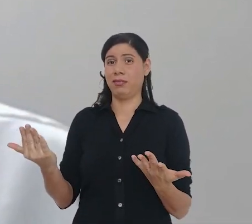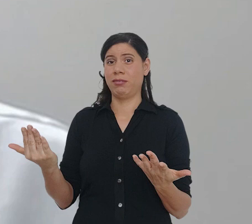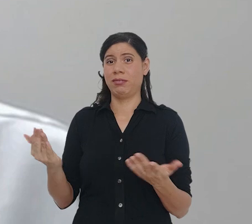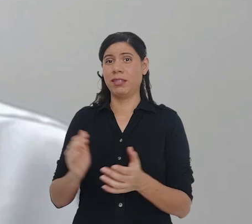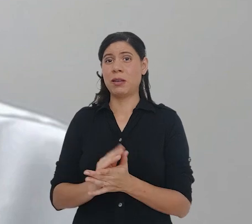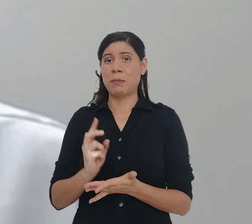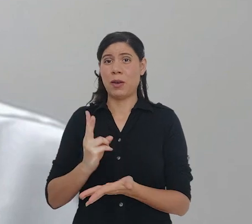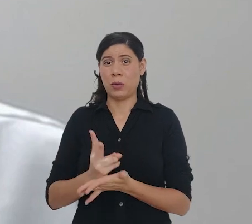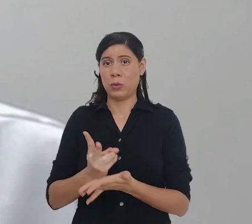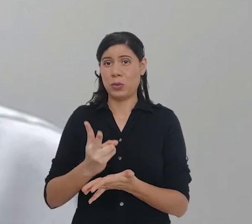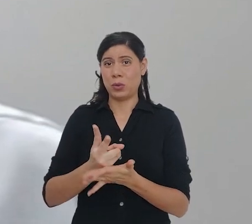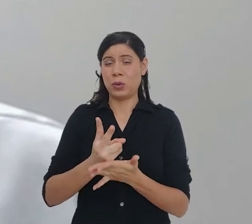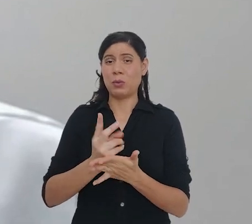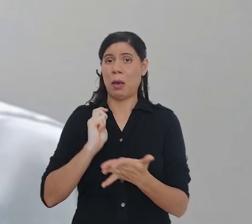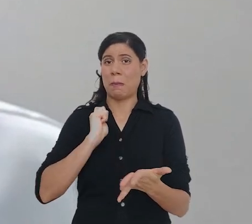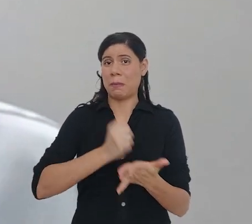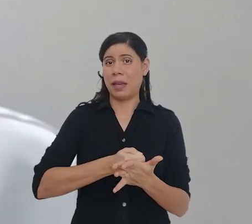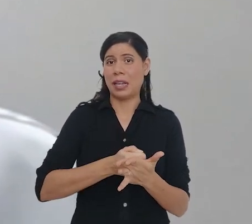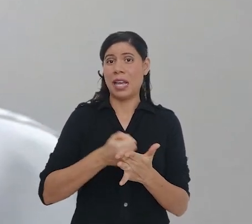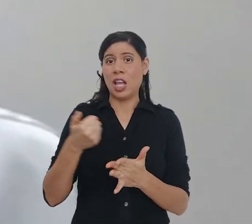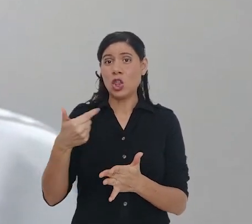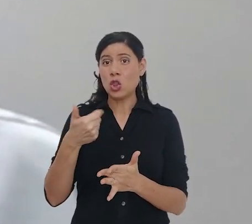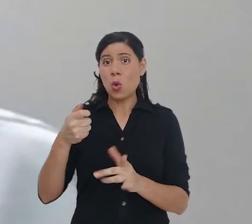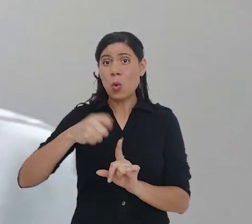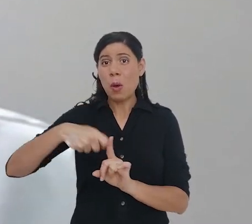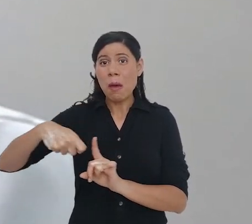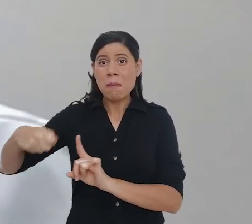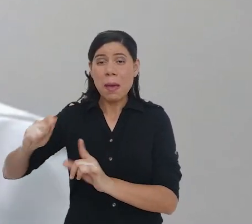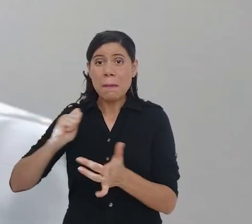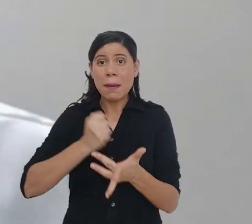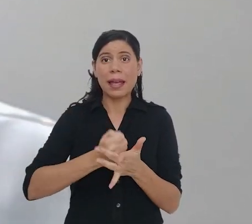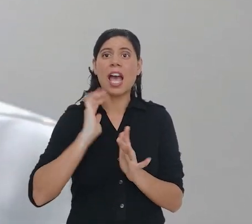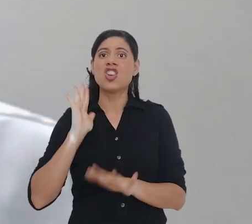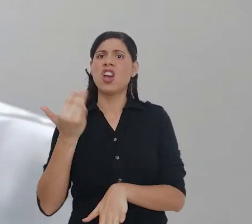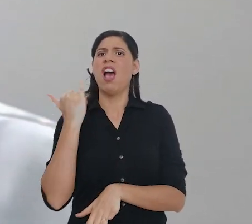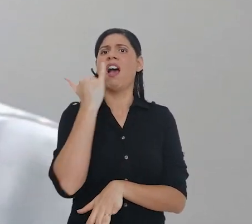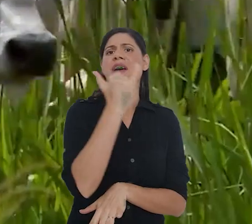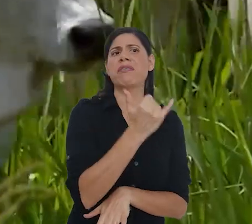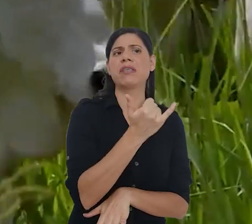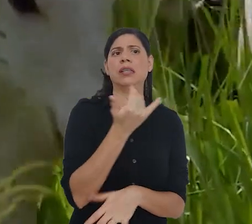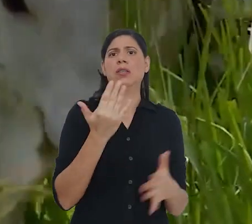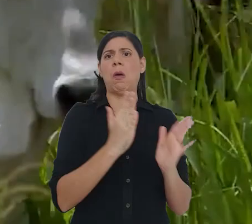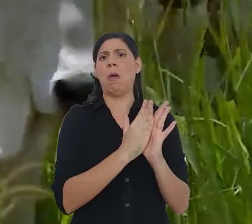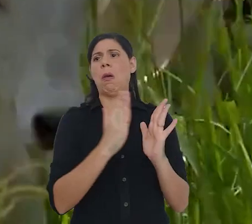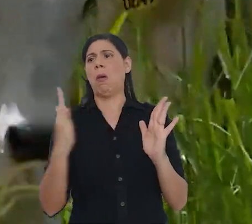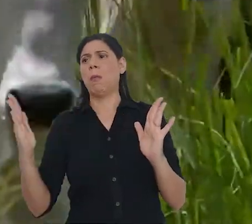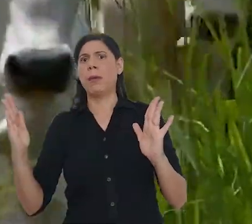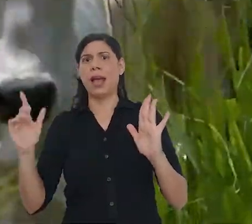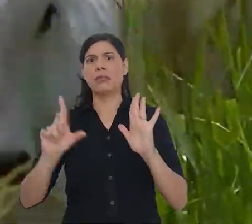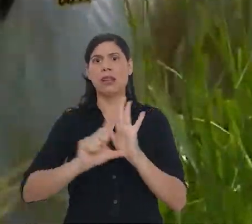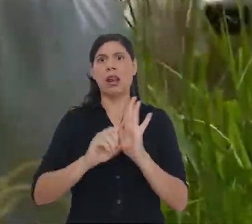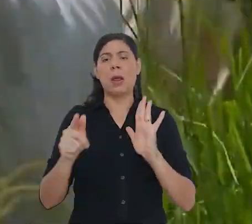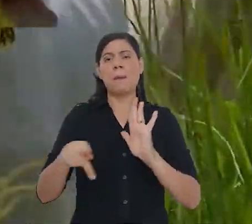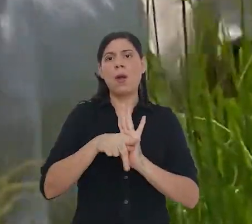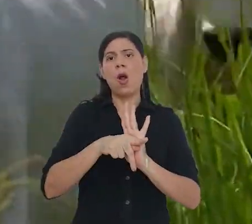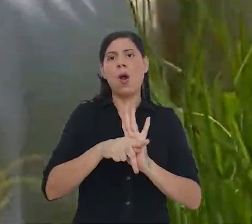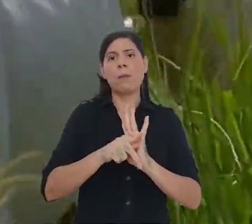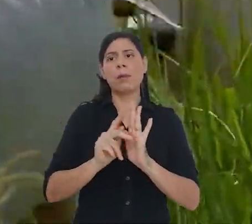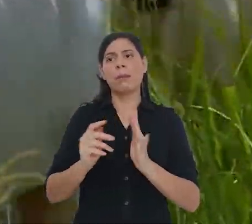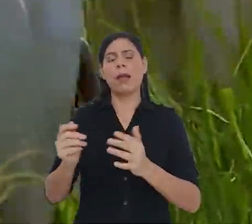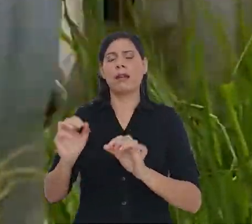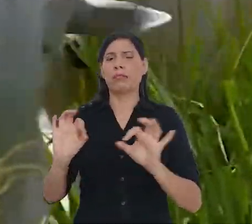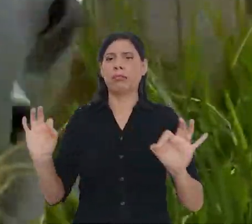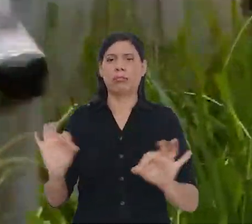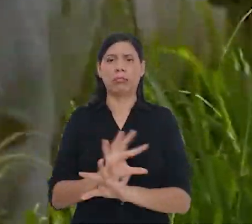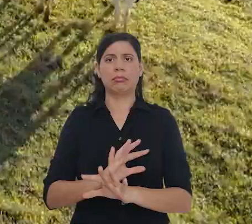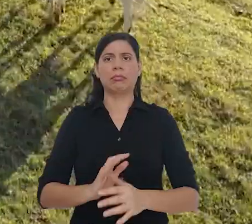defender para dar continuidade na arrematação se a pessoa está 12 meses sem pagar, foi notificado e já decorreu os prazos legais aí